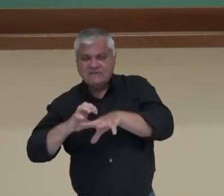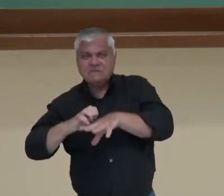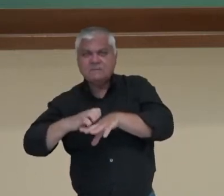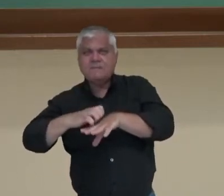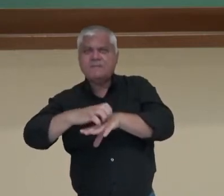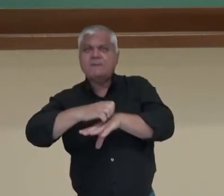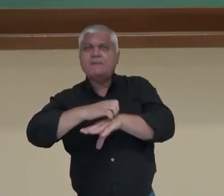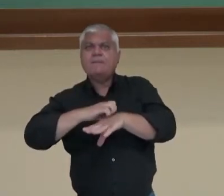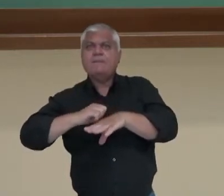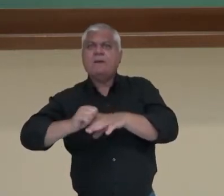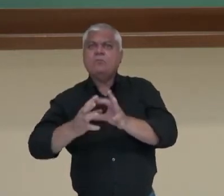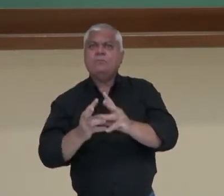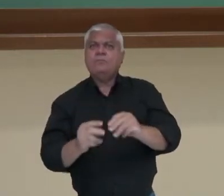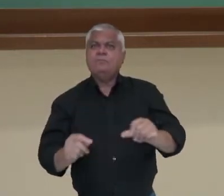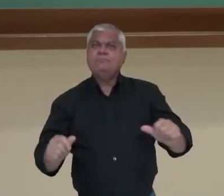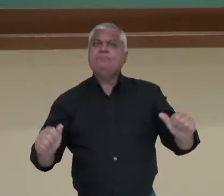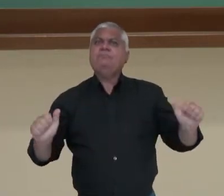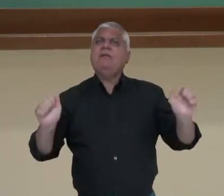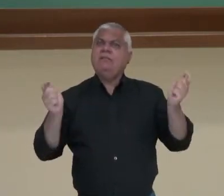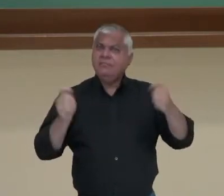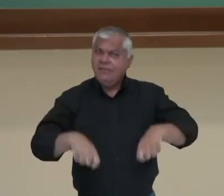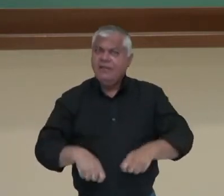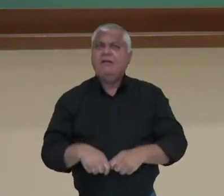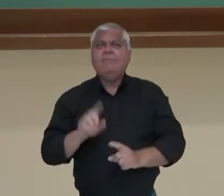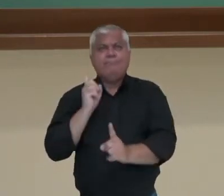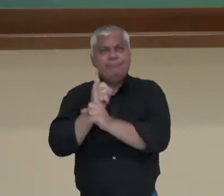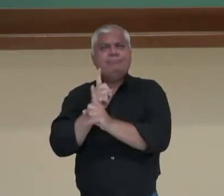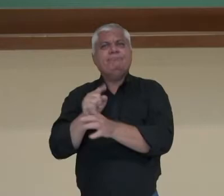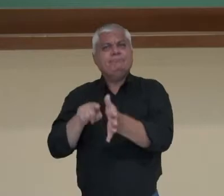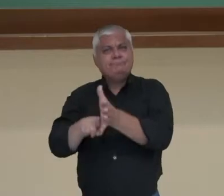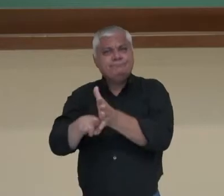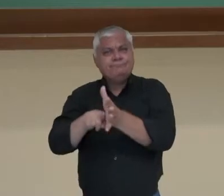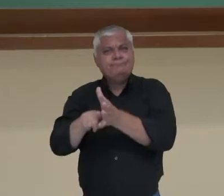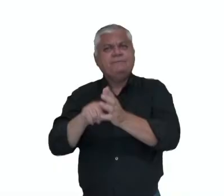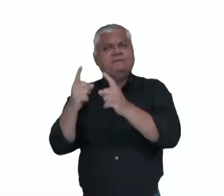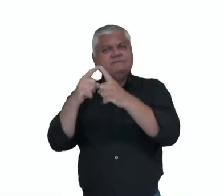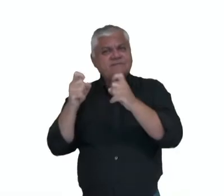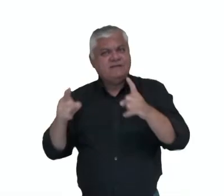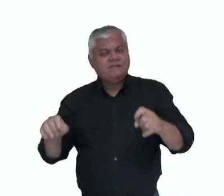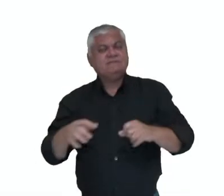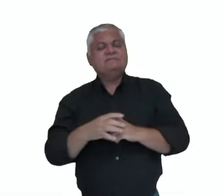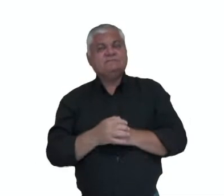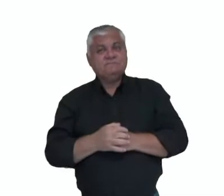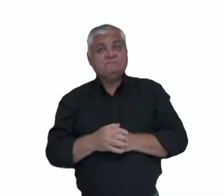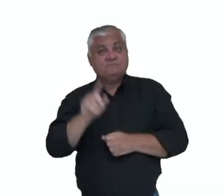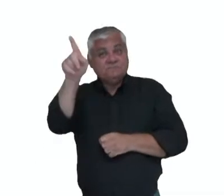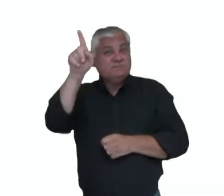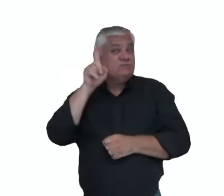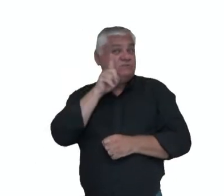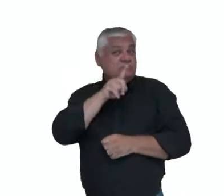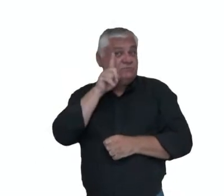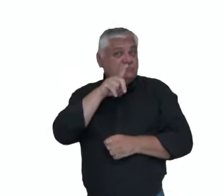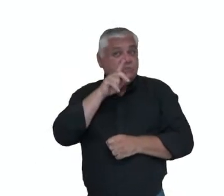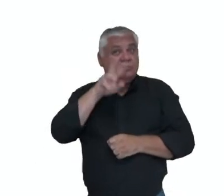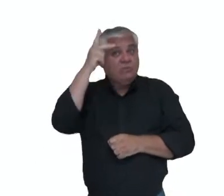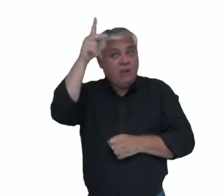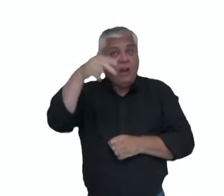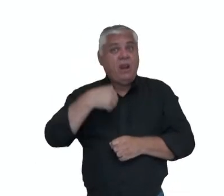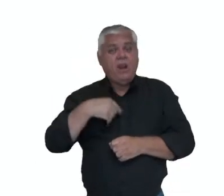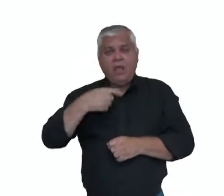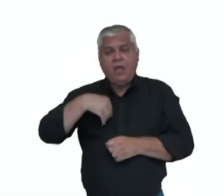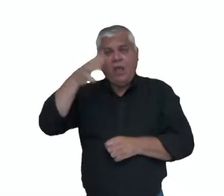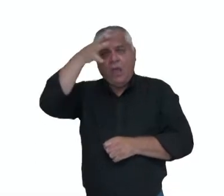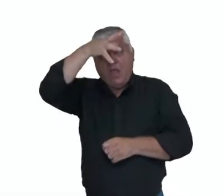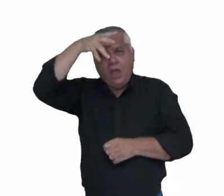só, foi descoberto então um fungo que degrada o plástico, né? Então pesquisadores americanos descobriram um fungo na Amazônia